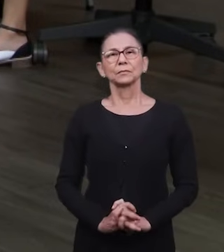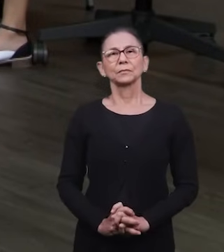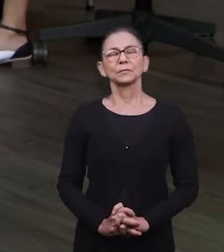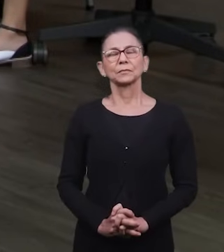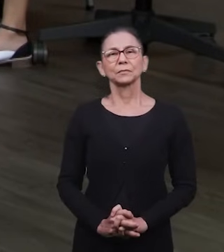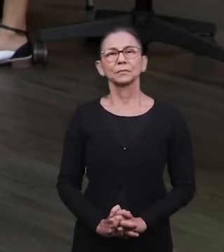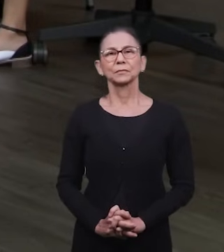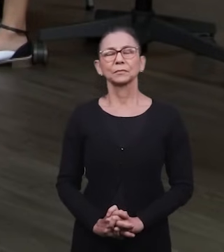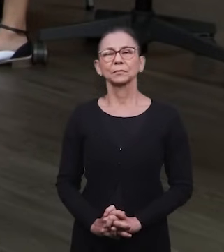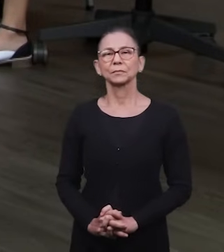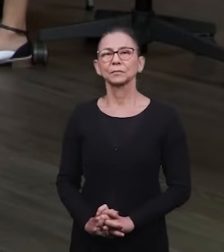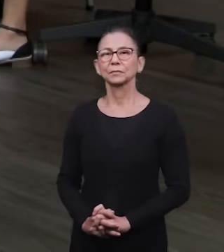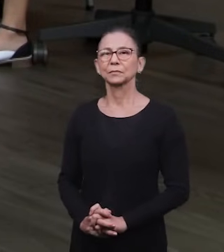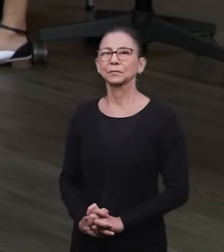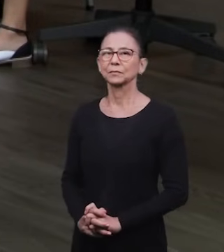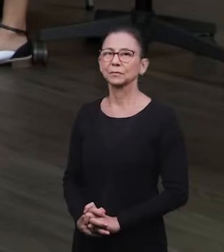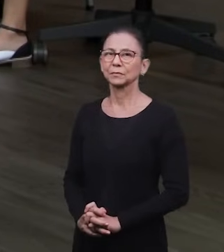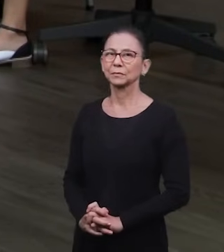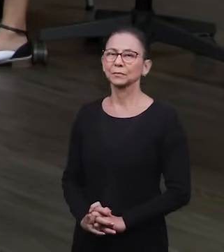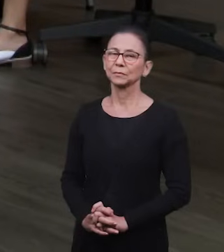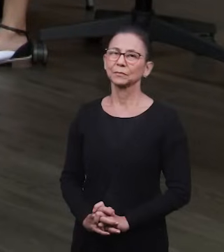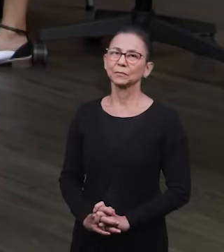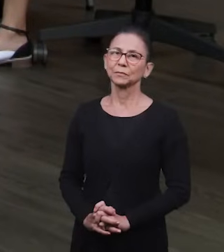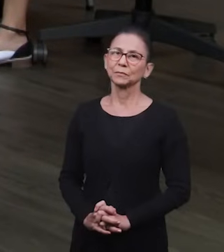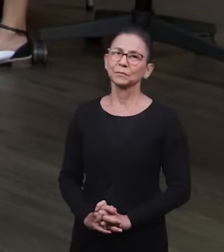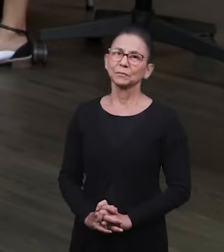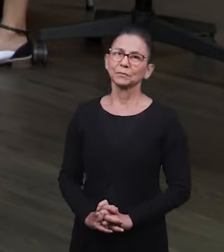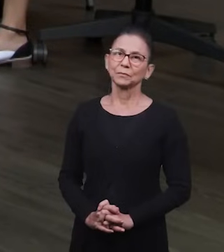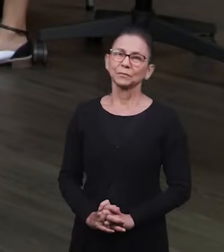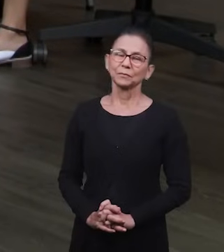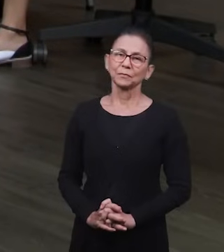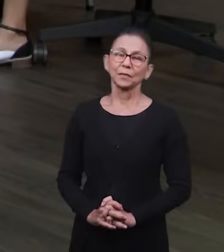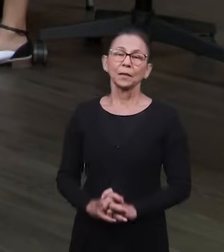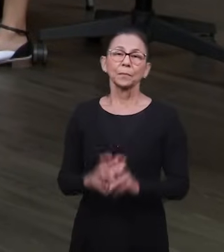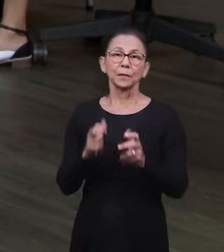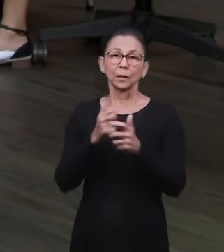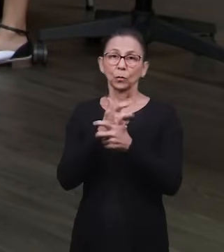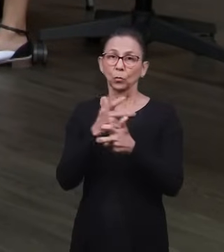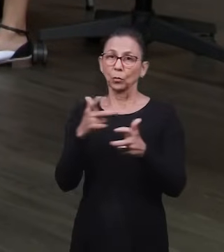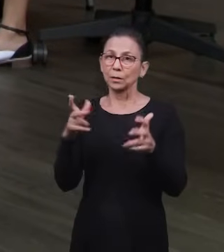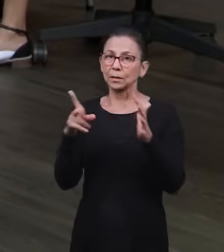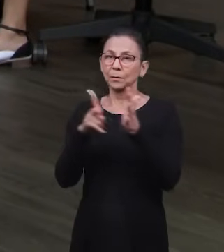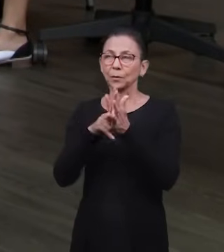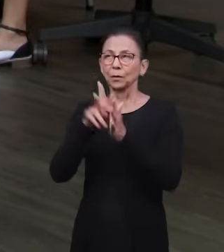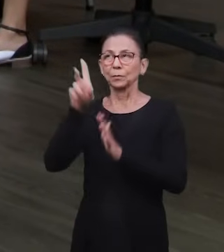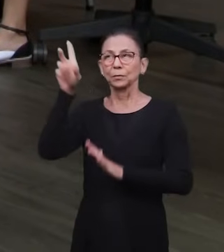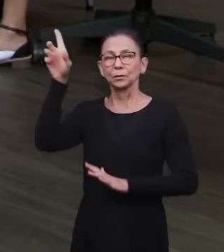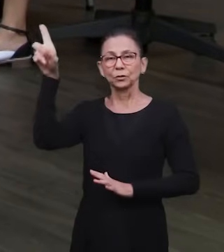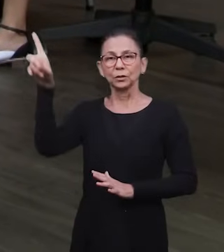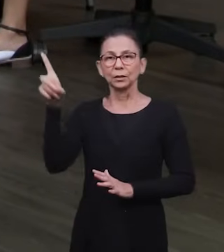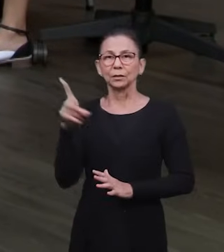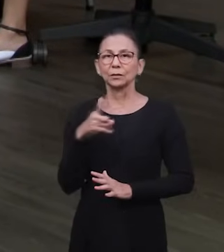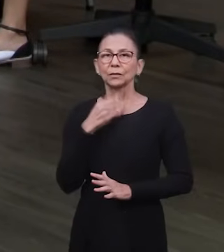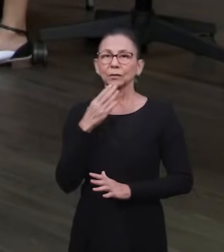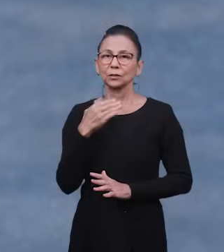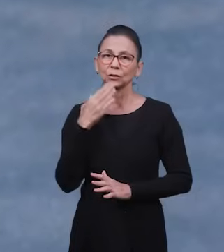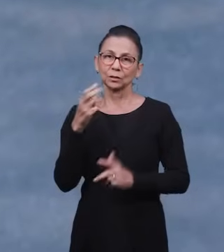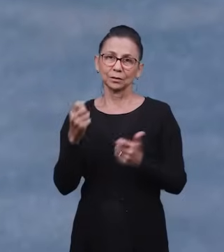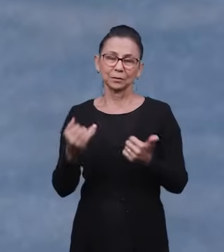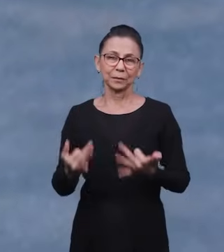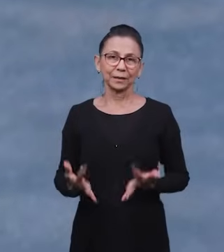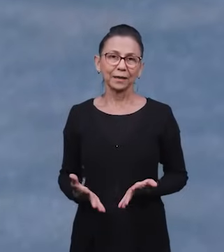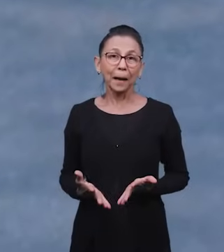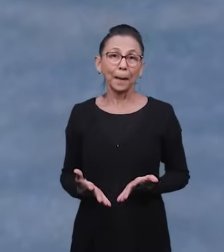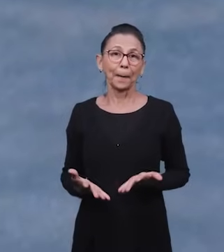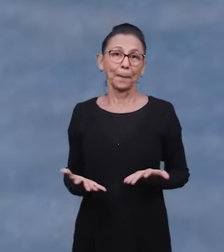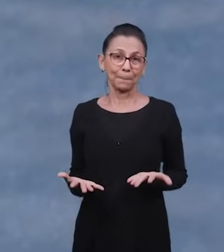Certos meandros, nós não temos como penetrar naquilo que é da economia de Deus. Não adianta que, vou explicar, não tem que